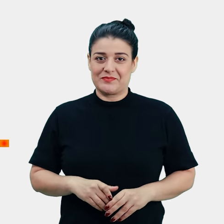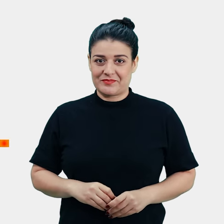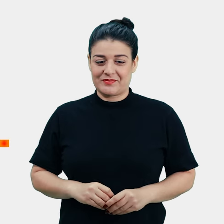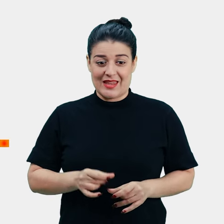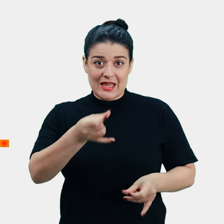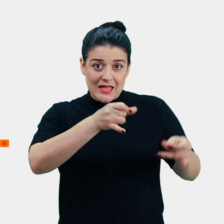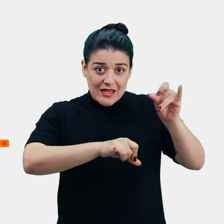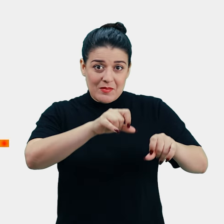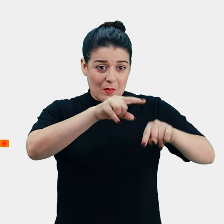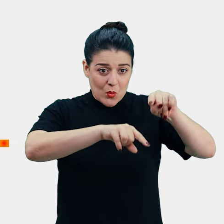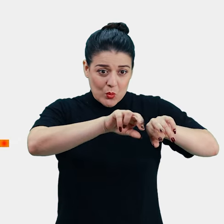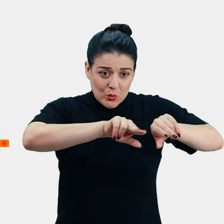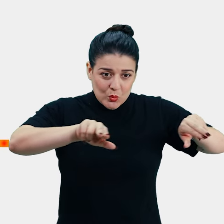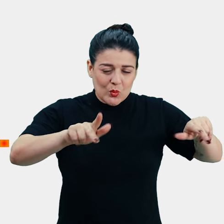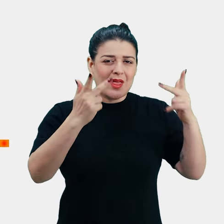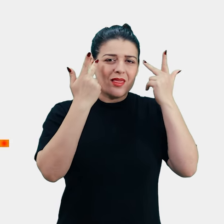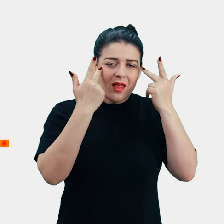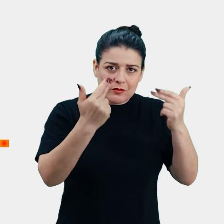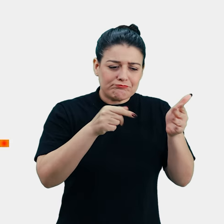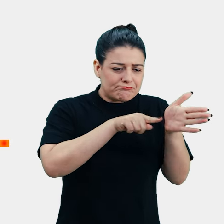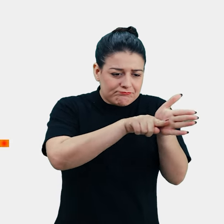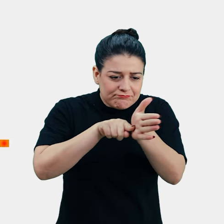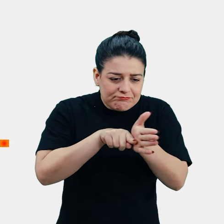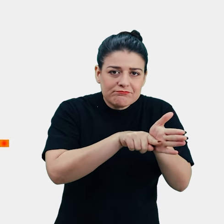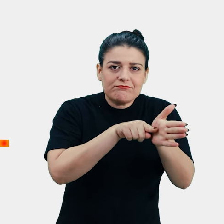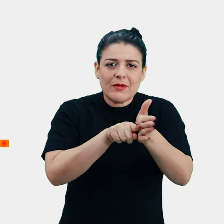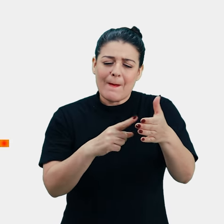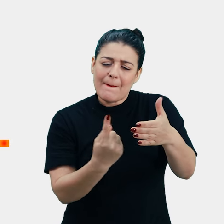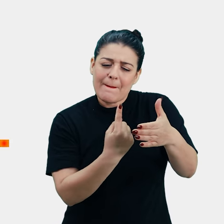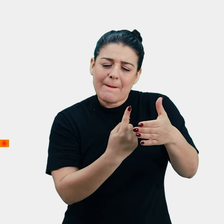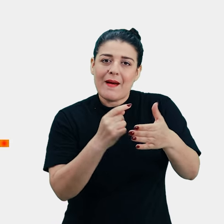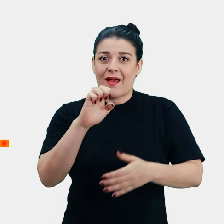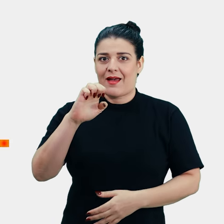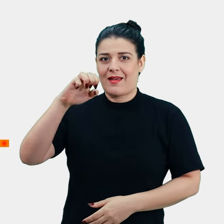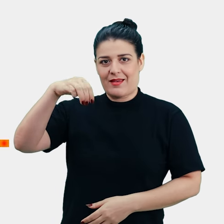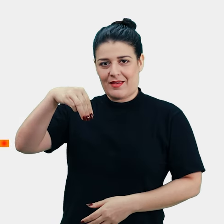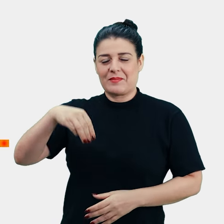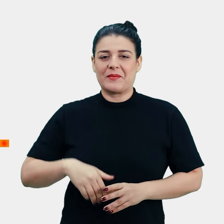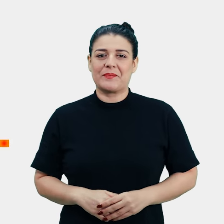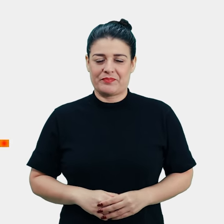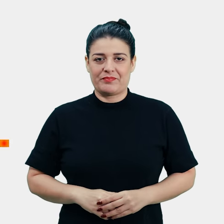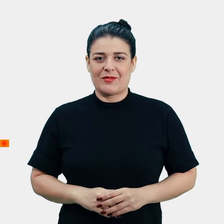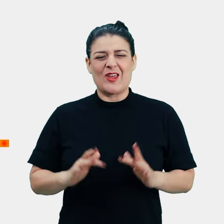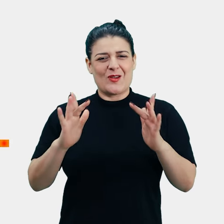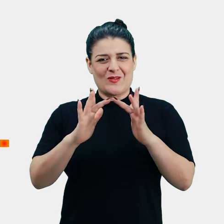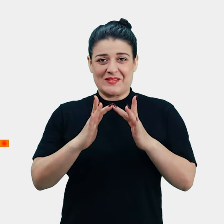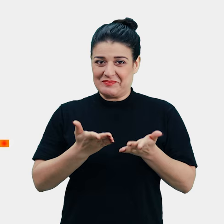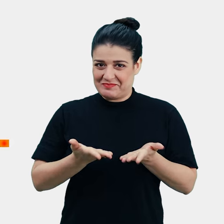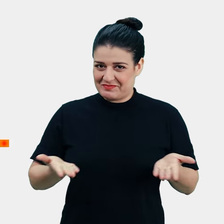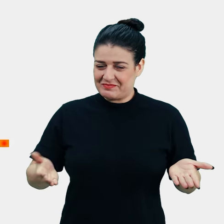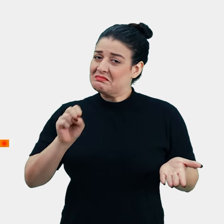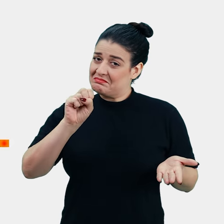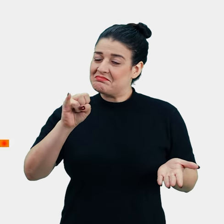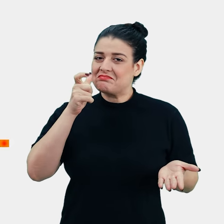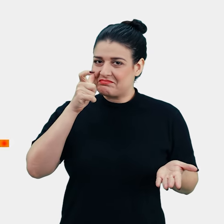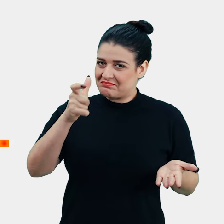Desbravando a Química de Produtos Naturais com a espectrometria de massas. Deixo aqui para vocês o meu contato, caso alguém